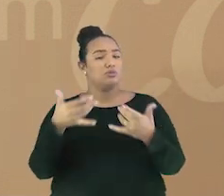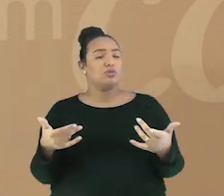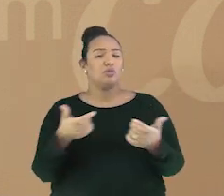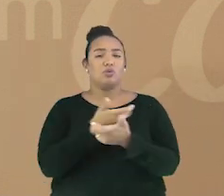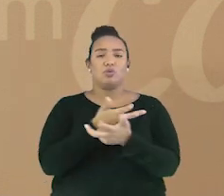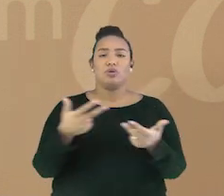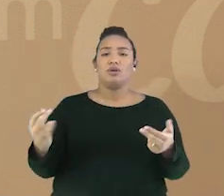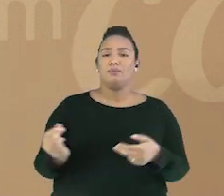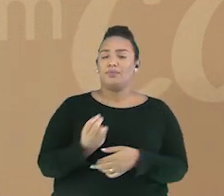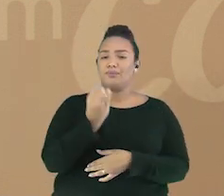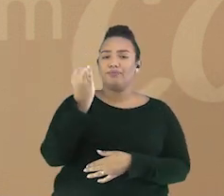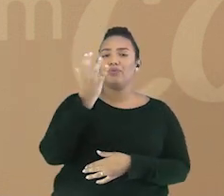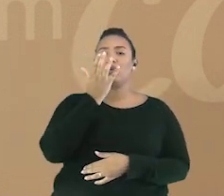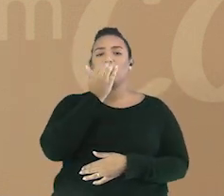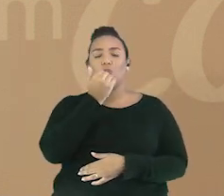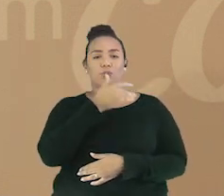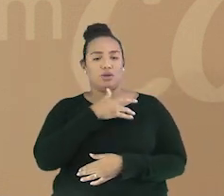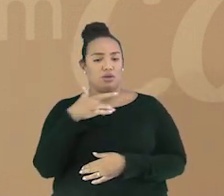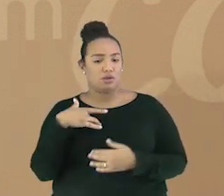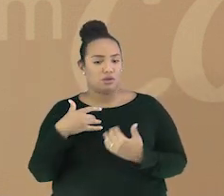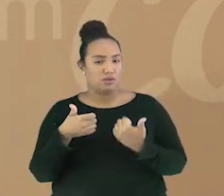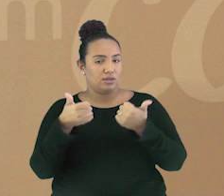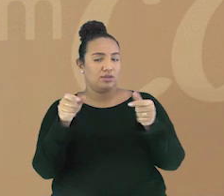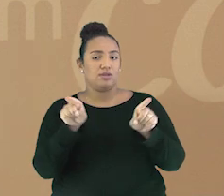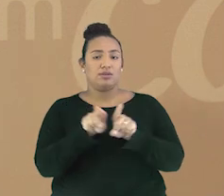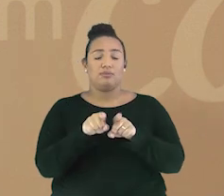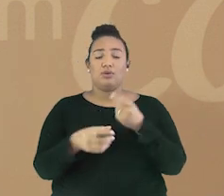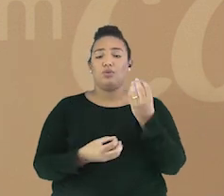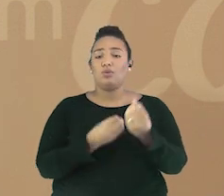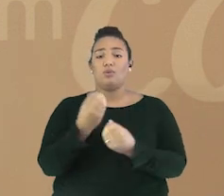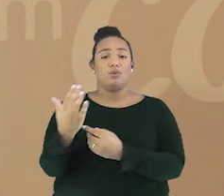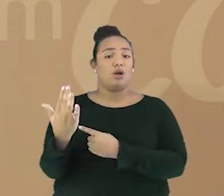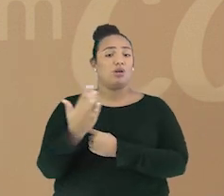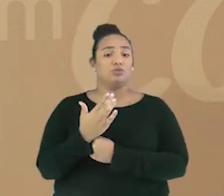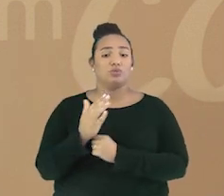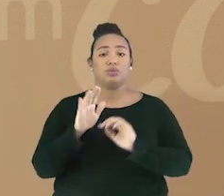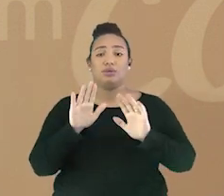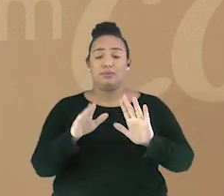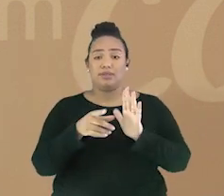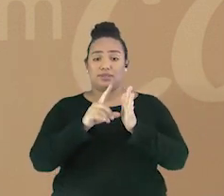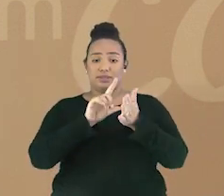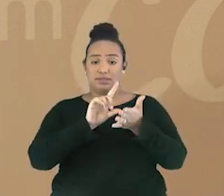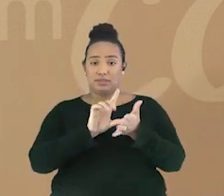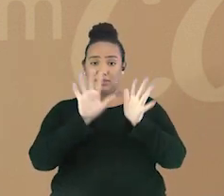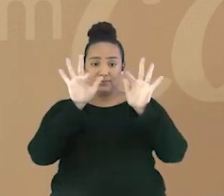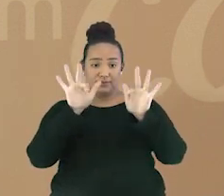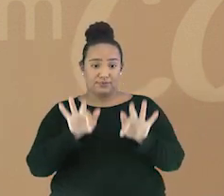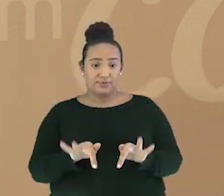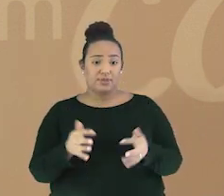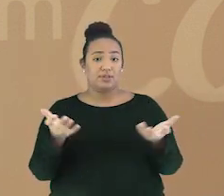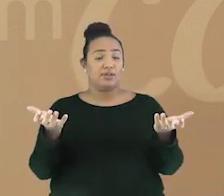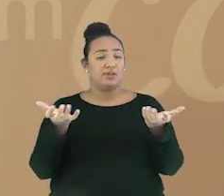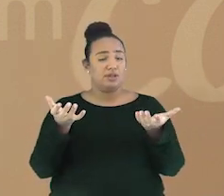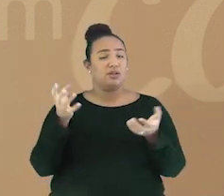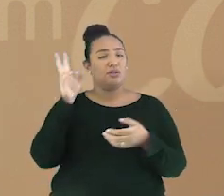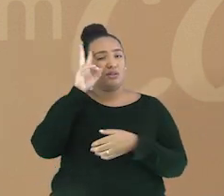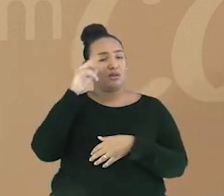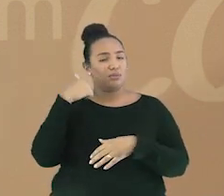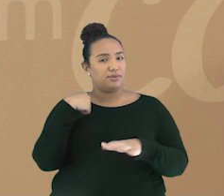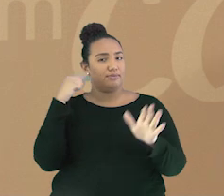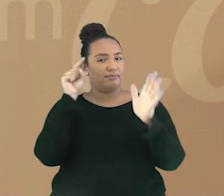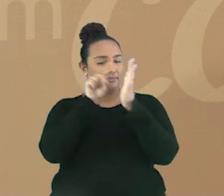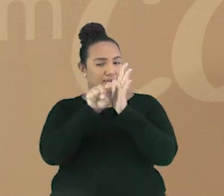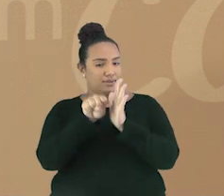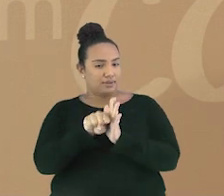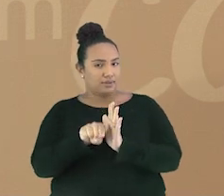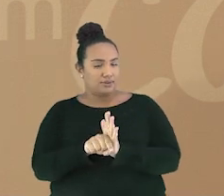que é alimentação saudável e seus benefícios. Mas antes de encerrar, gostaria de retomar aquelas perguntinhas que fiz